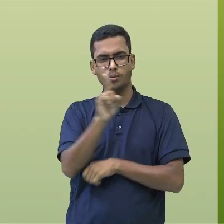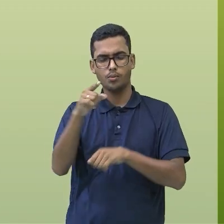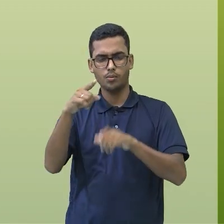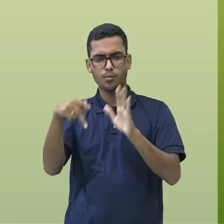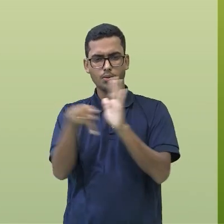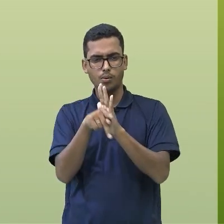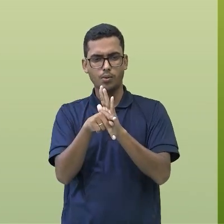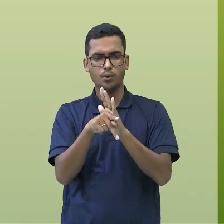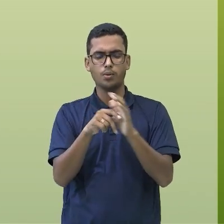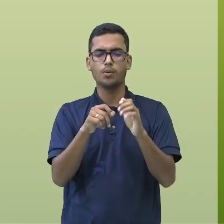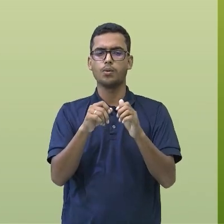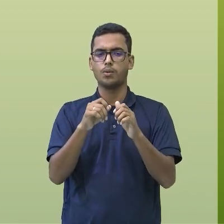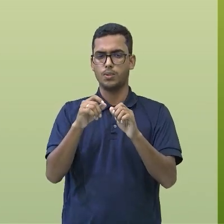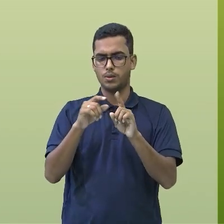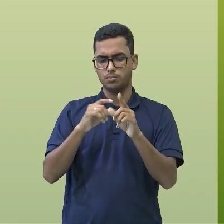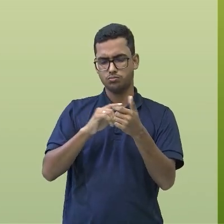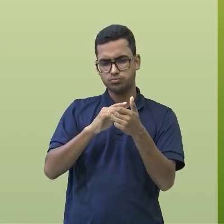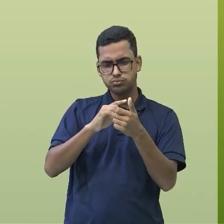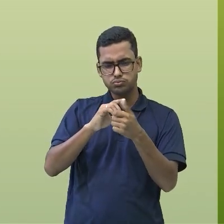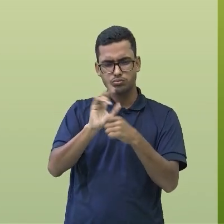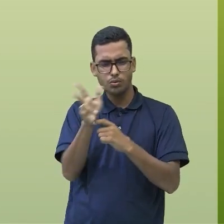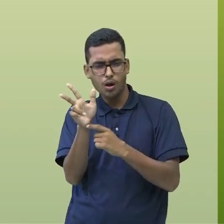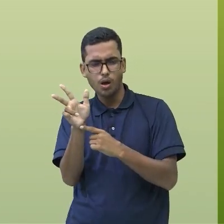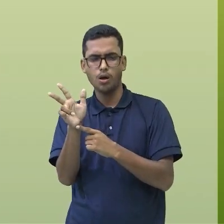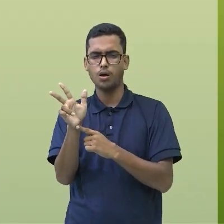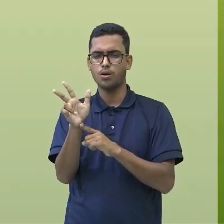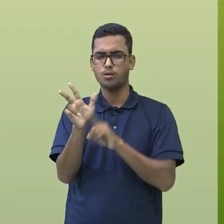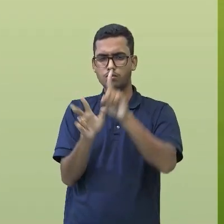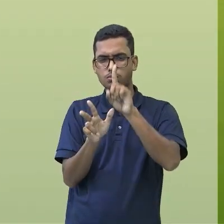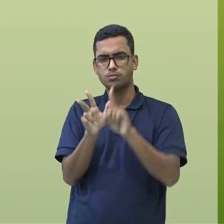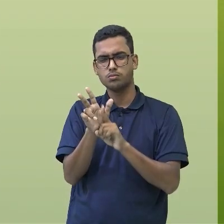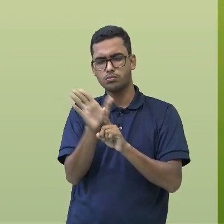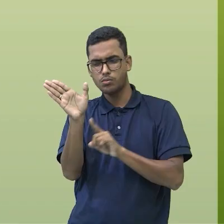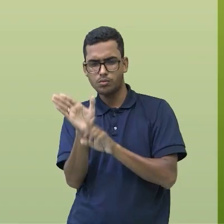solar vertical ou gnomon.